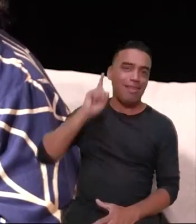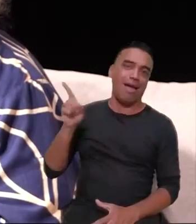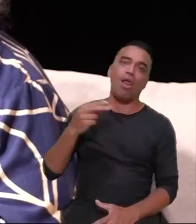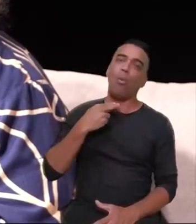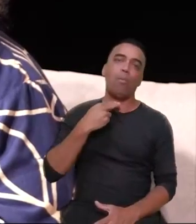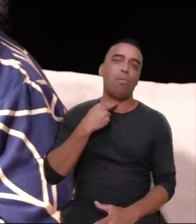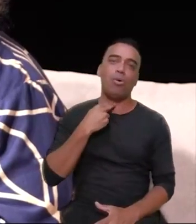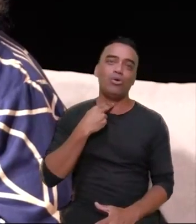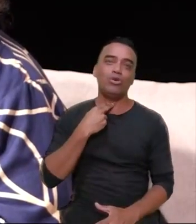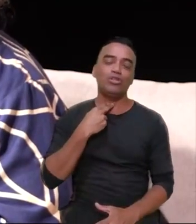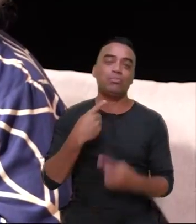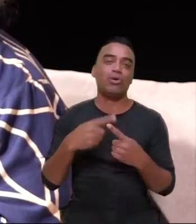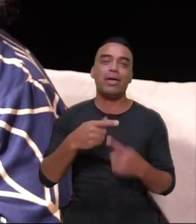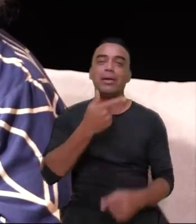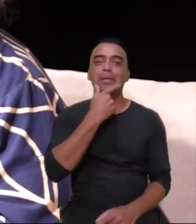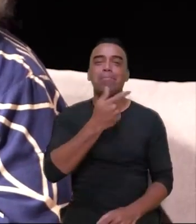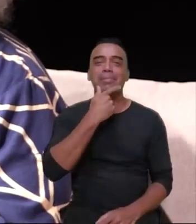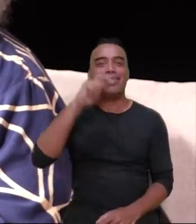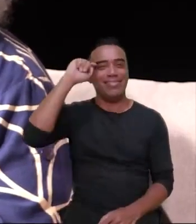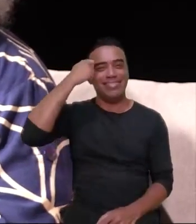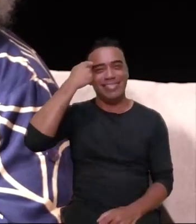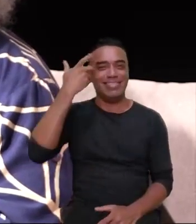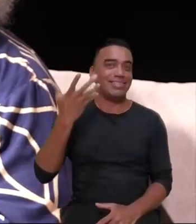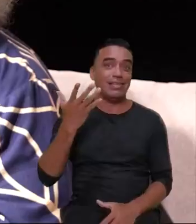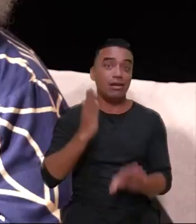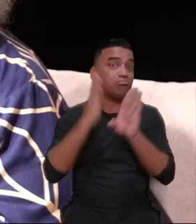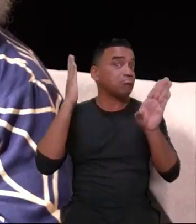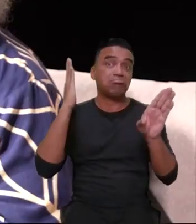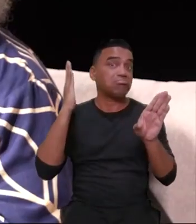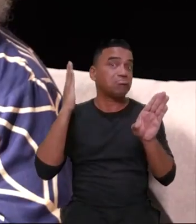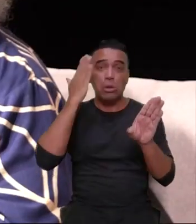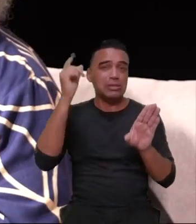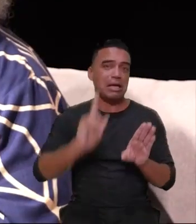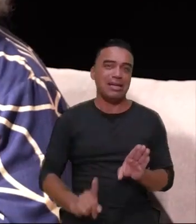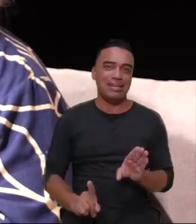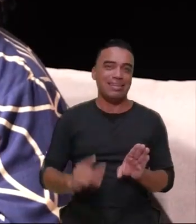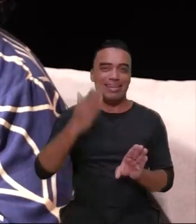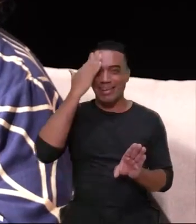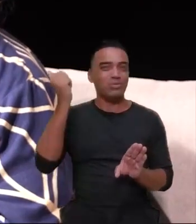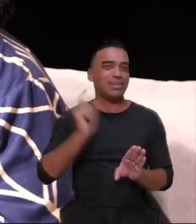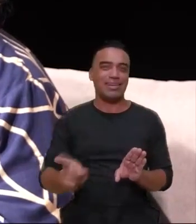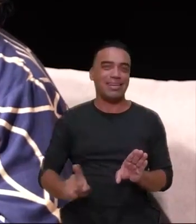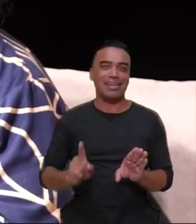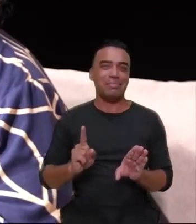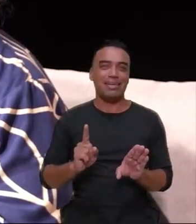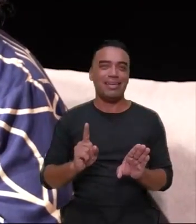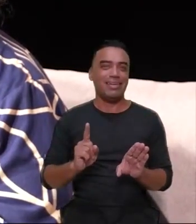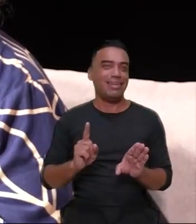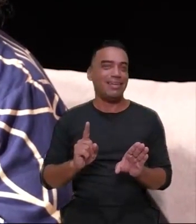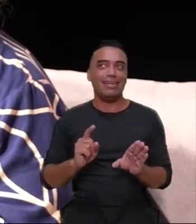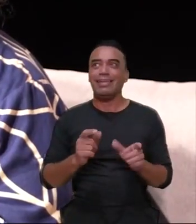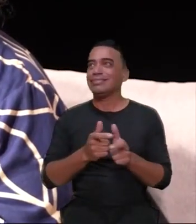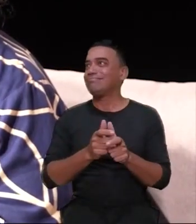não pôde porque ele era um menino negro, e ele não descobre isso. Ele não descobre essa grande